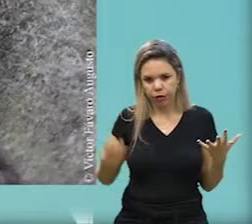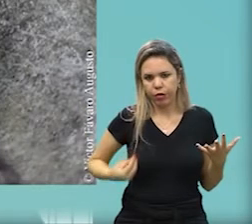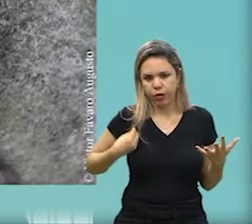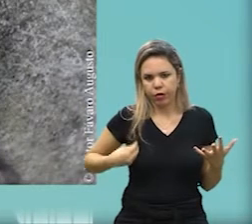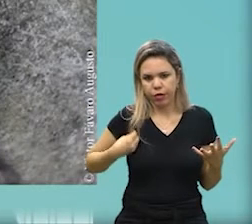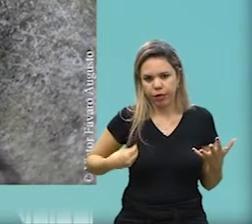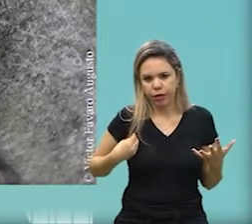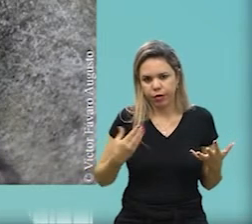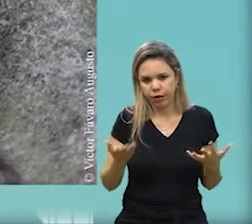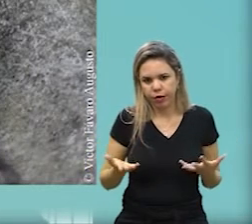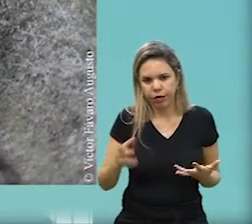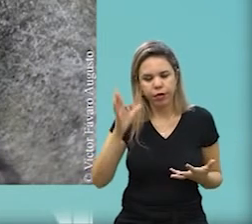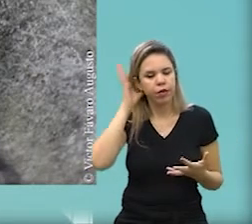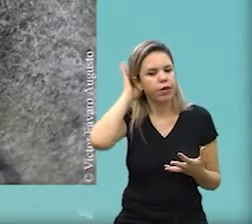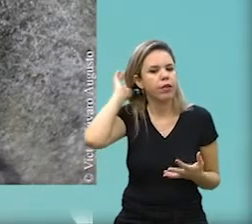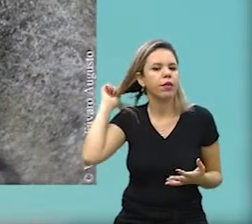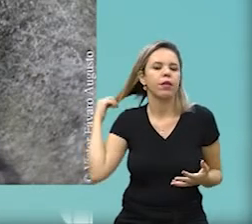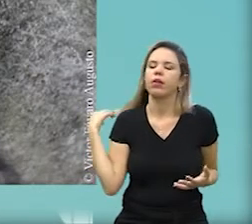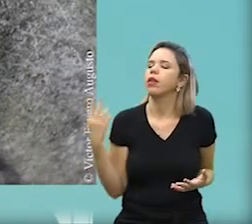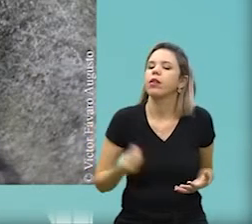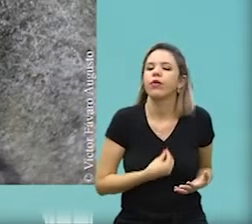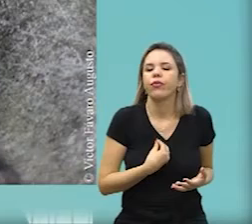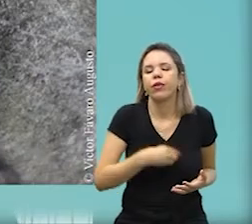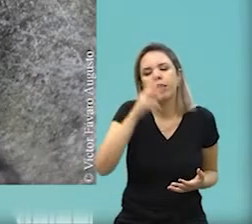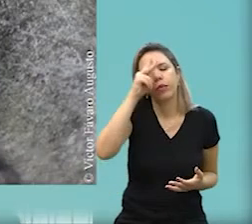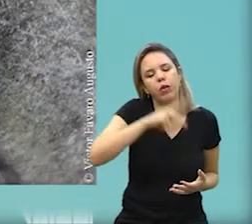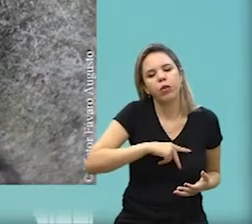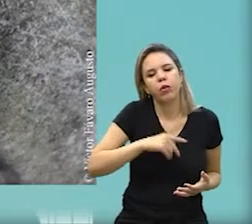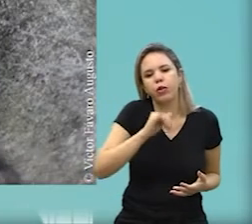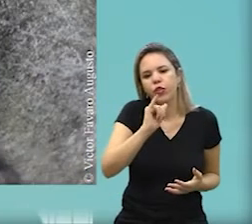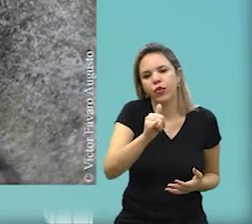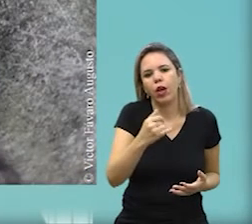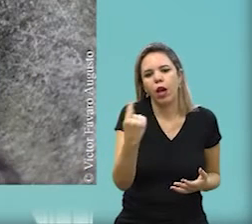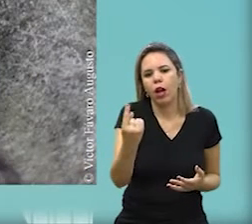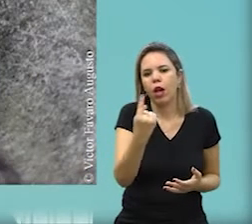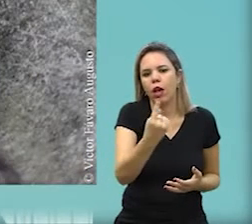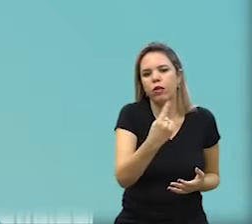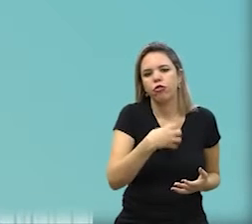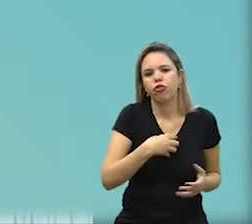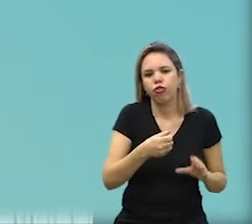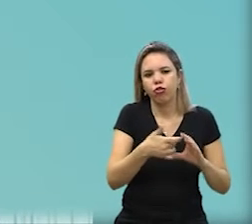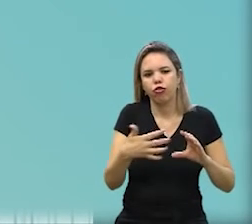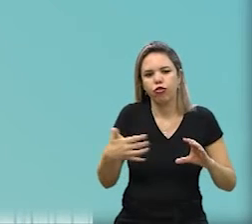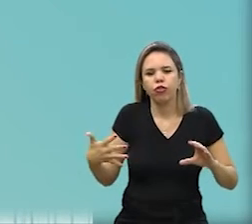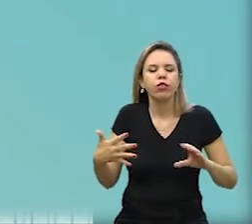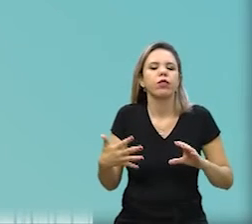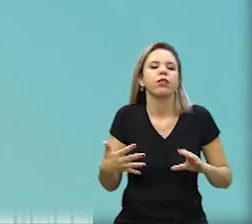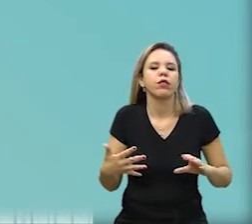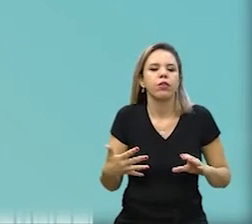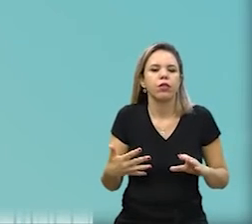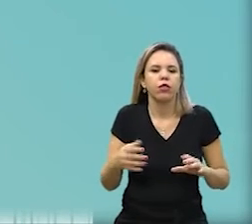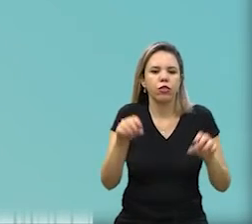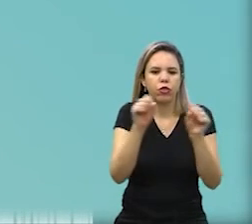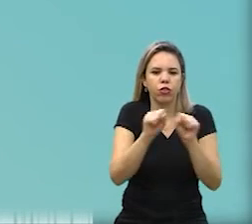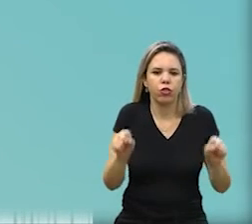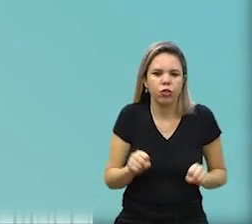vivo, tem vida própria, né, a gente fala, porque cada um tem suas características.